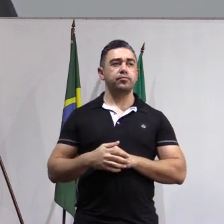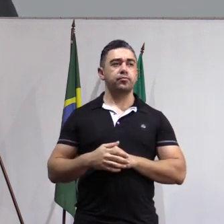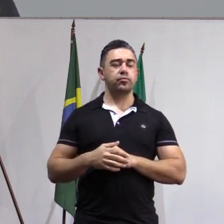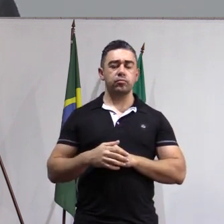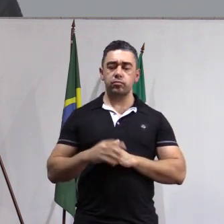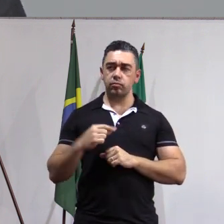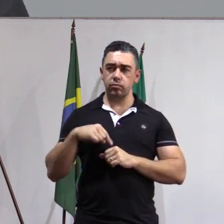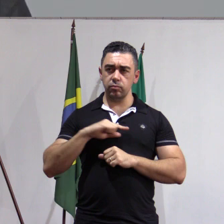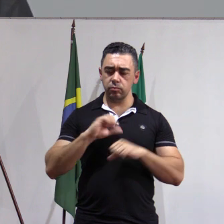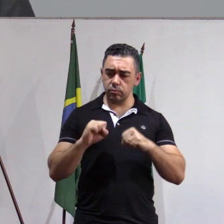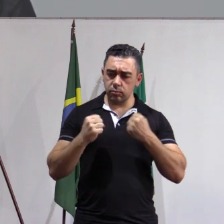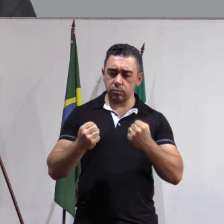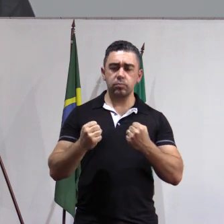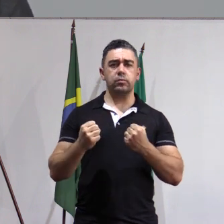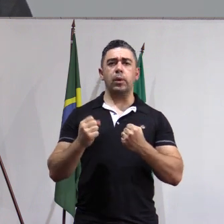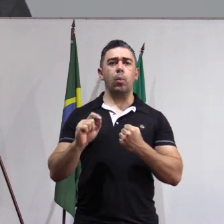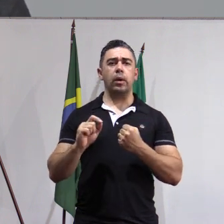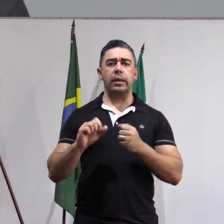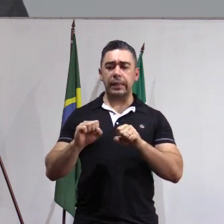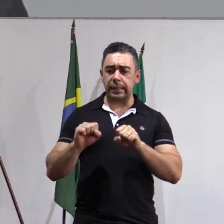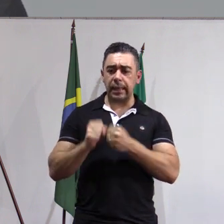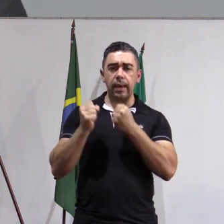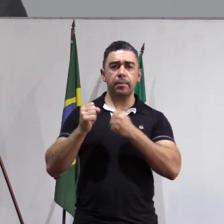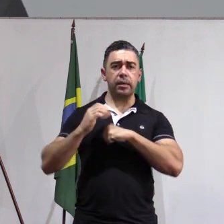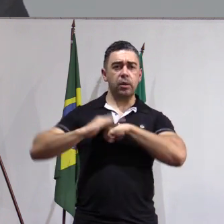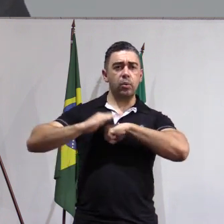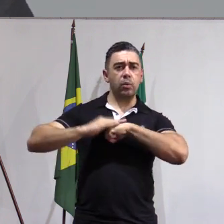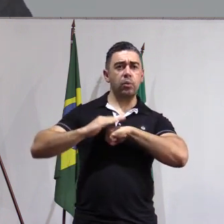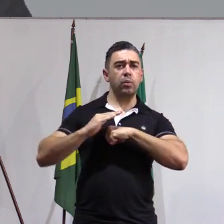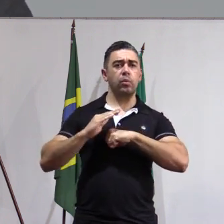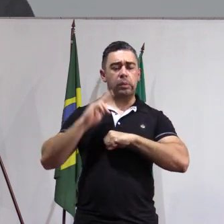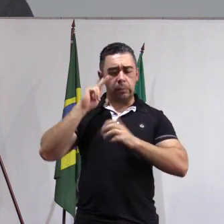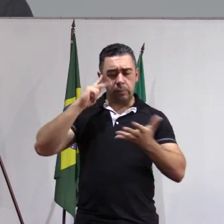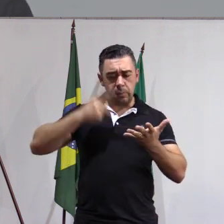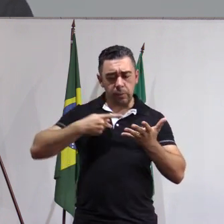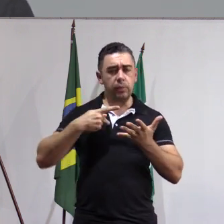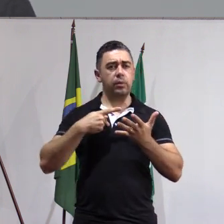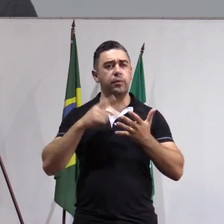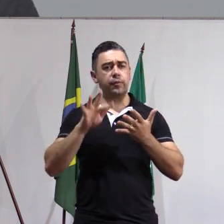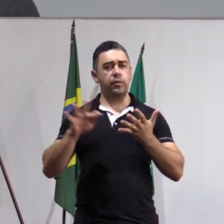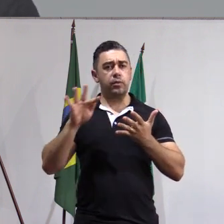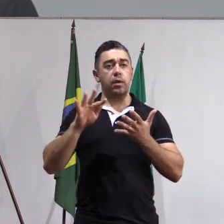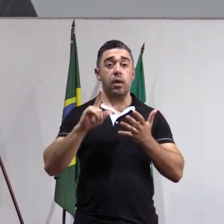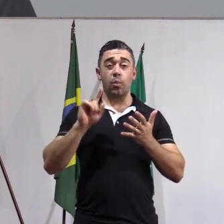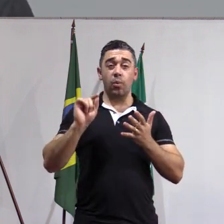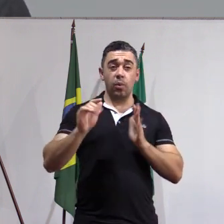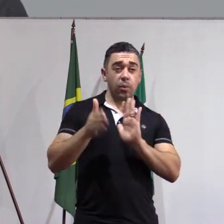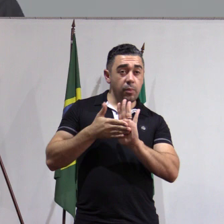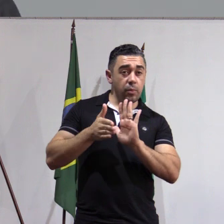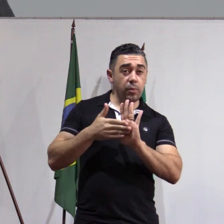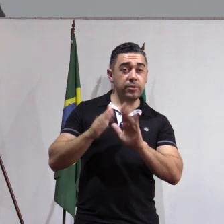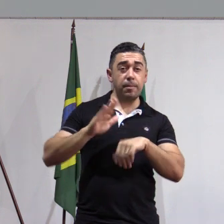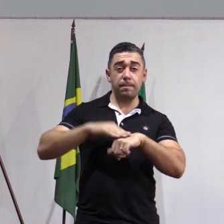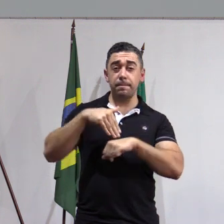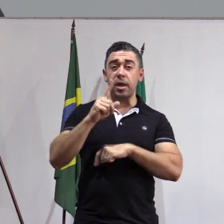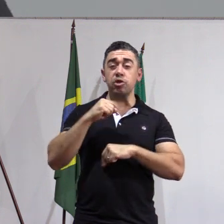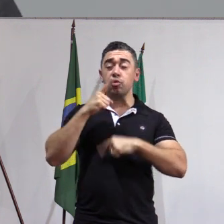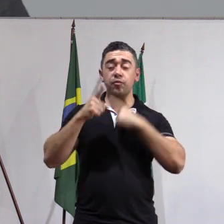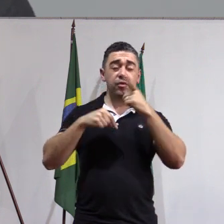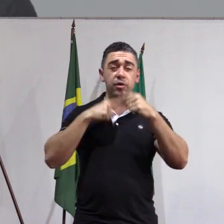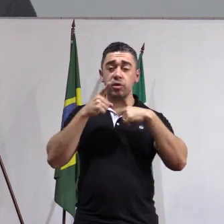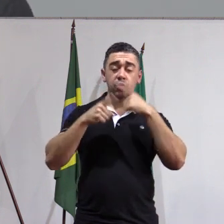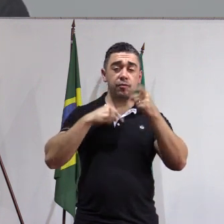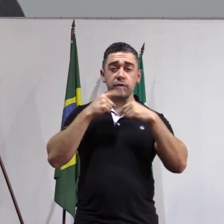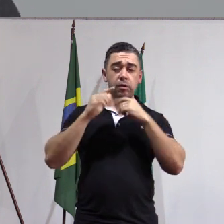da autonomia, uma proposta que, como já foi bem colocada aqui, traz muito mais dúvidas e